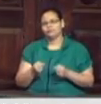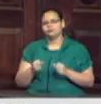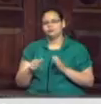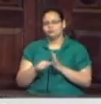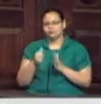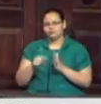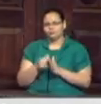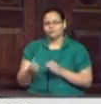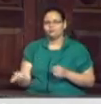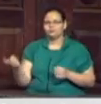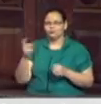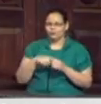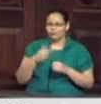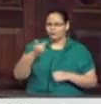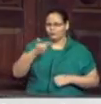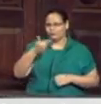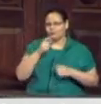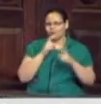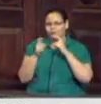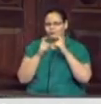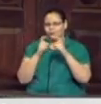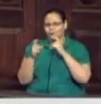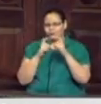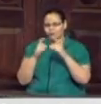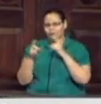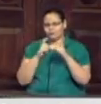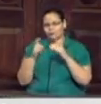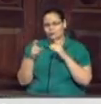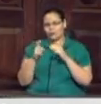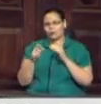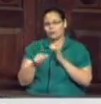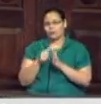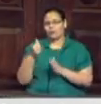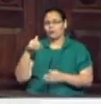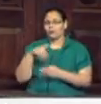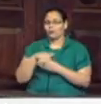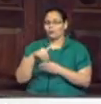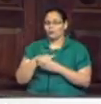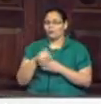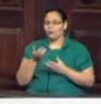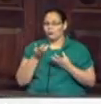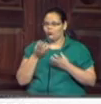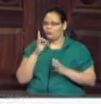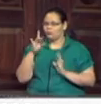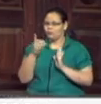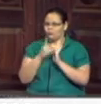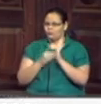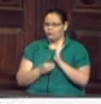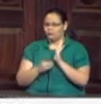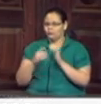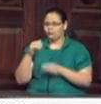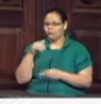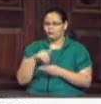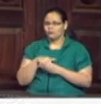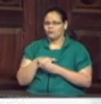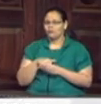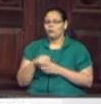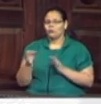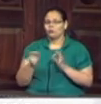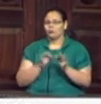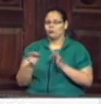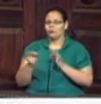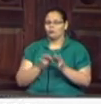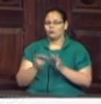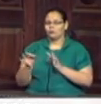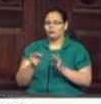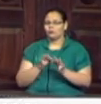primeira, retorna em segunda discussão. Presidente, Deputado, mesmo sendo primeira votação, quero apenas fazer uma declaração por rápida. favor. Primeiro, esse projeto é